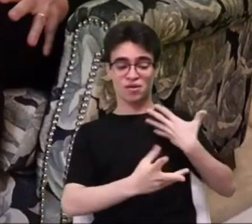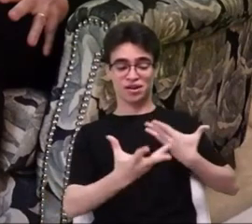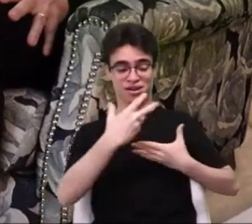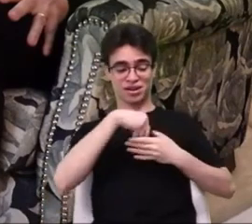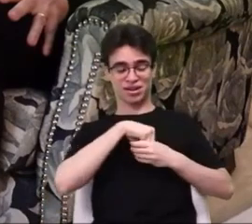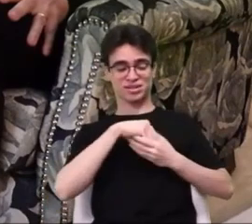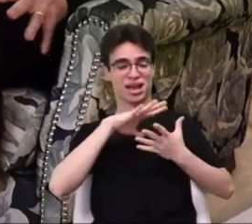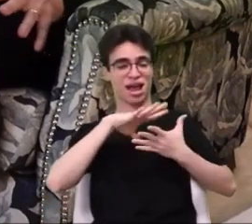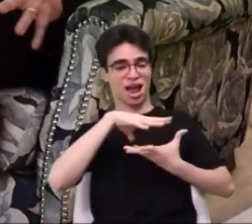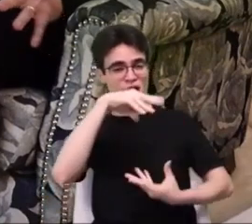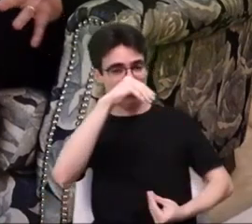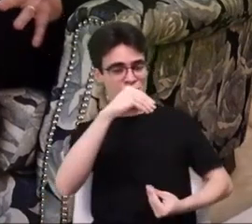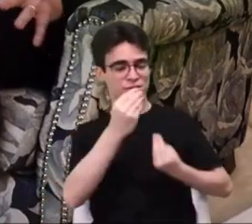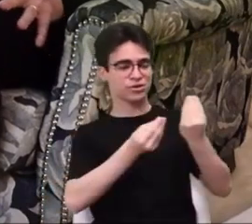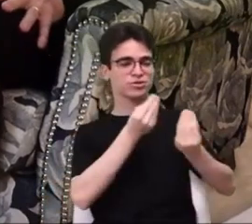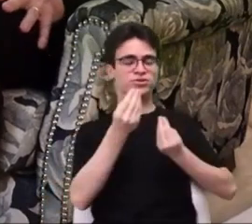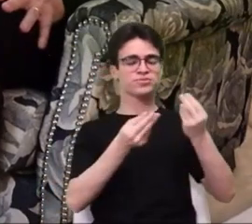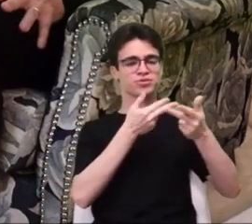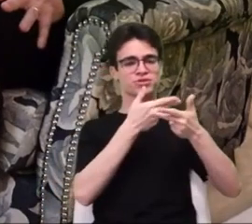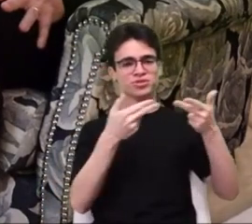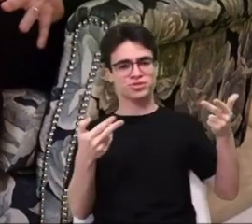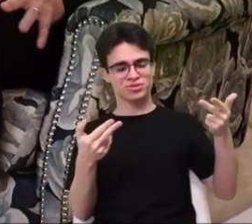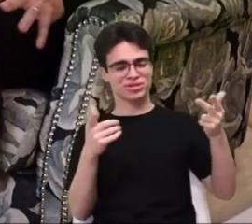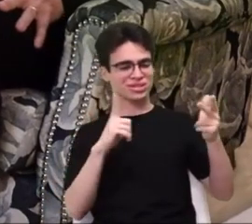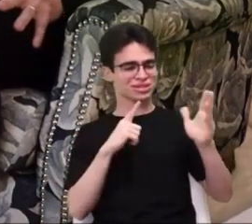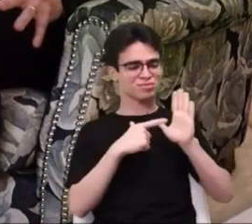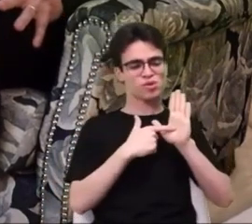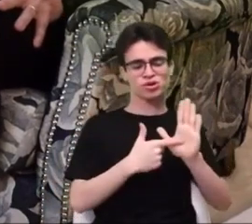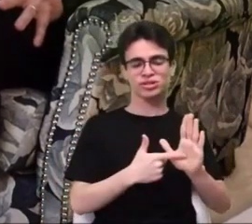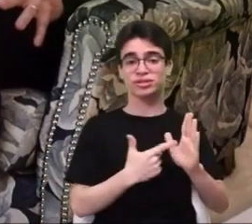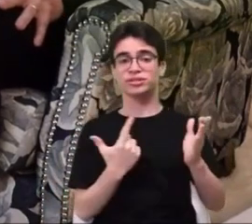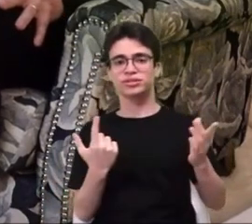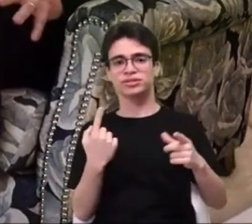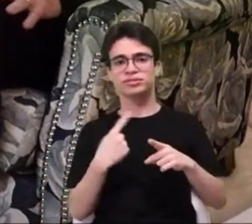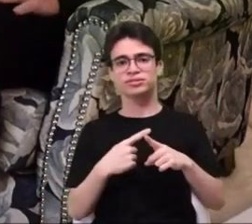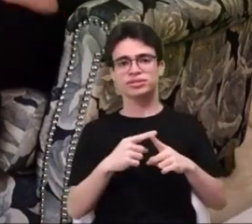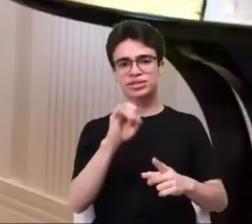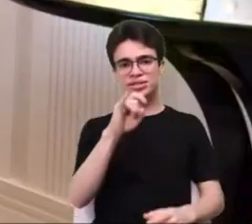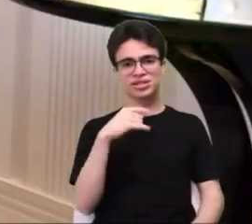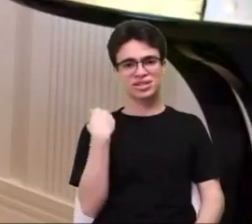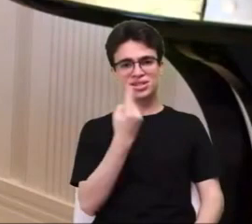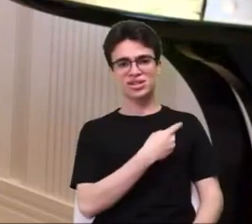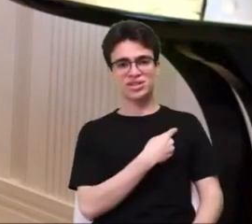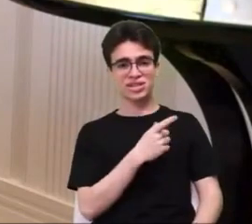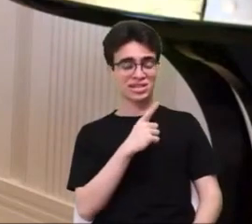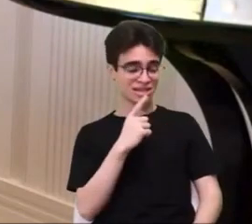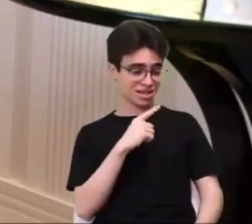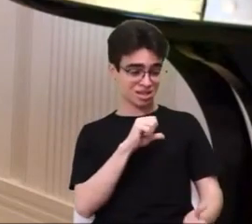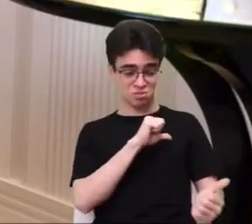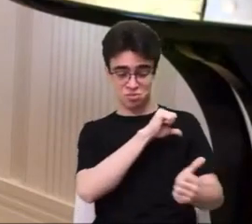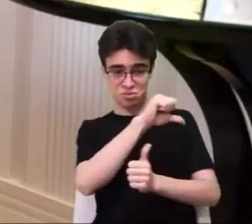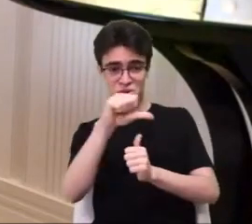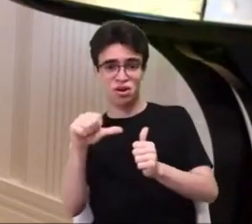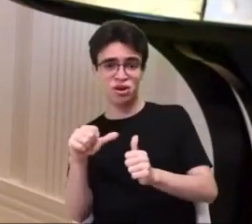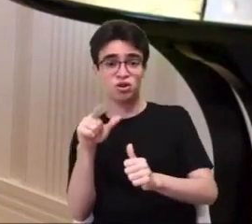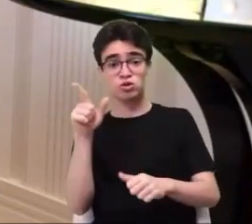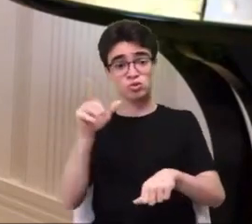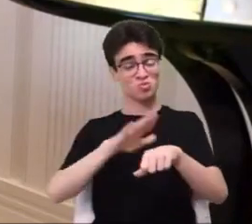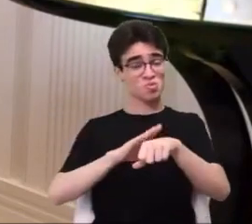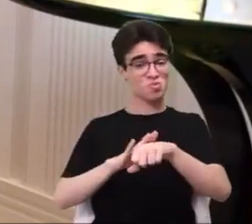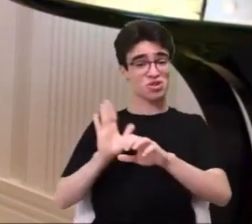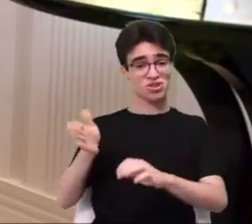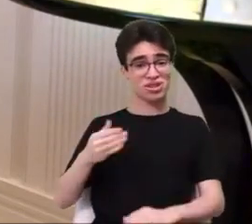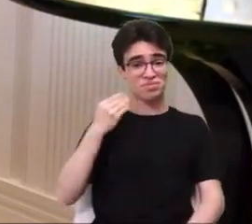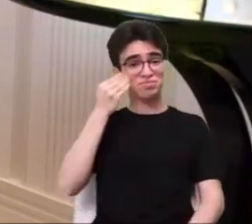alma, quais são as questões que estão em litígio, porque senão a gente vai para um outro estágio da vida, como você